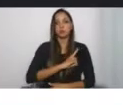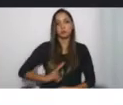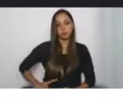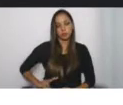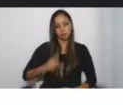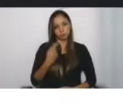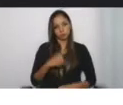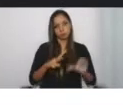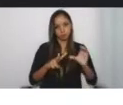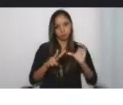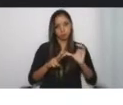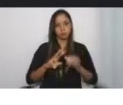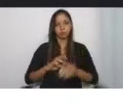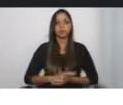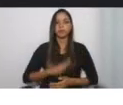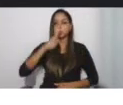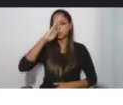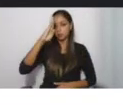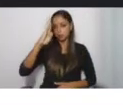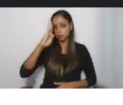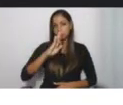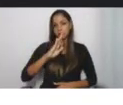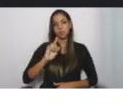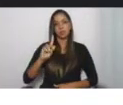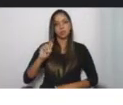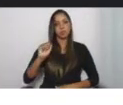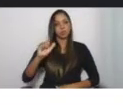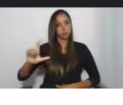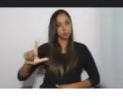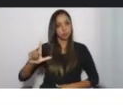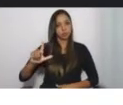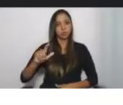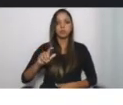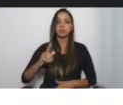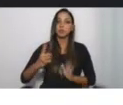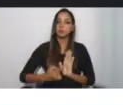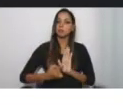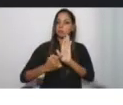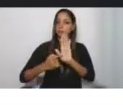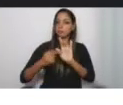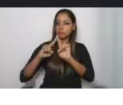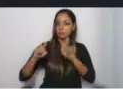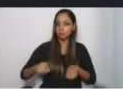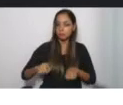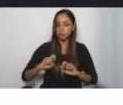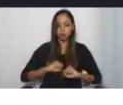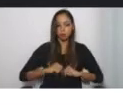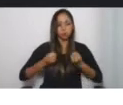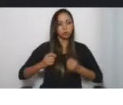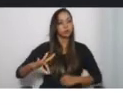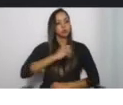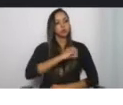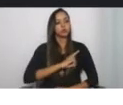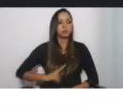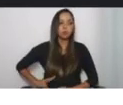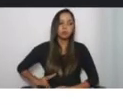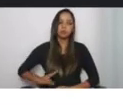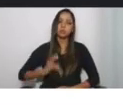o vereador Gabriel, por ter colocado, apresentado esse projeto, e o empenho de todos os vereadores, onde vejo,